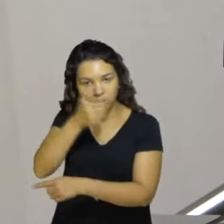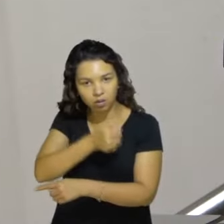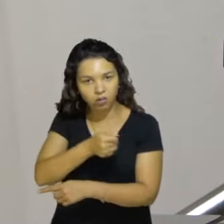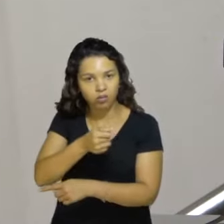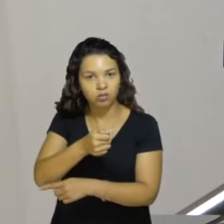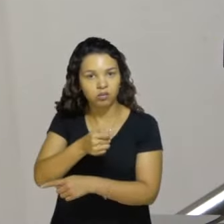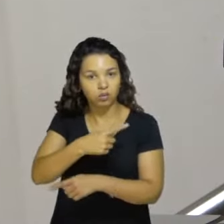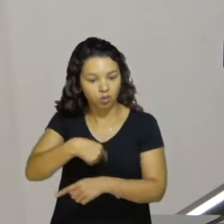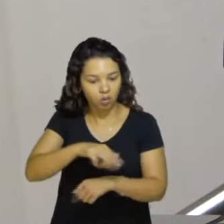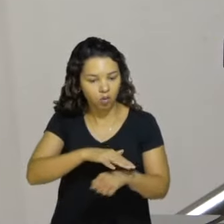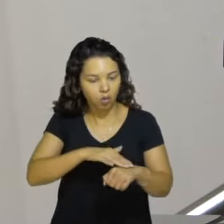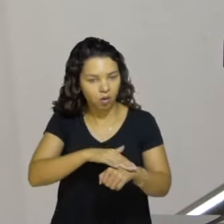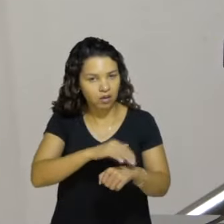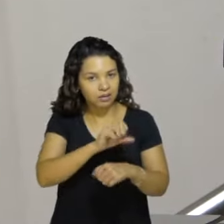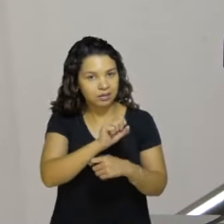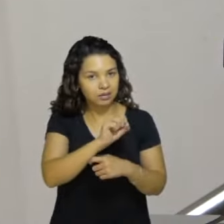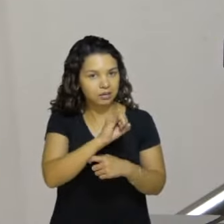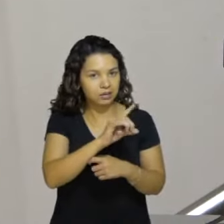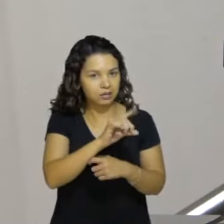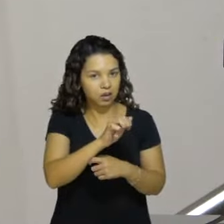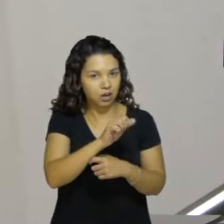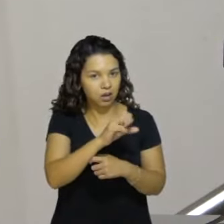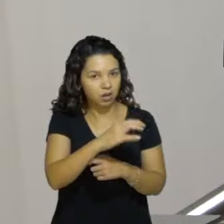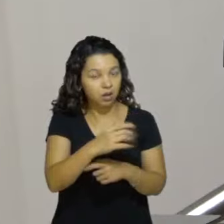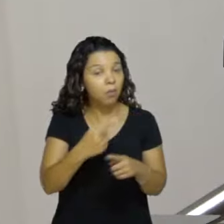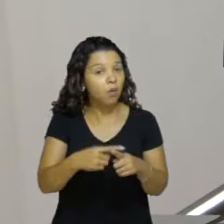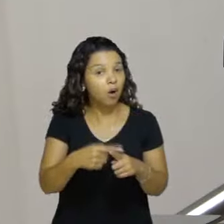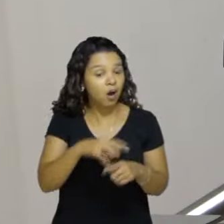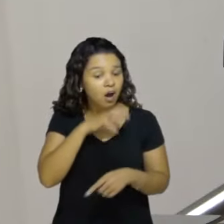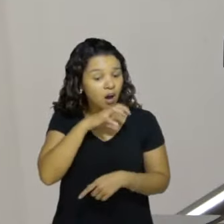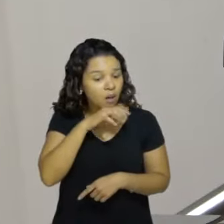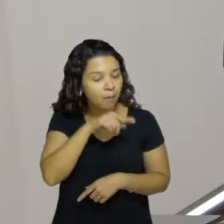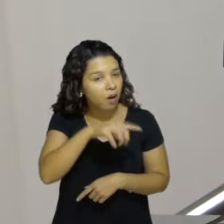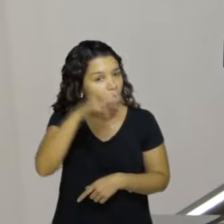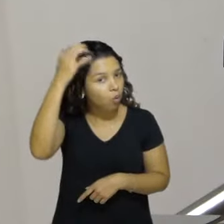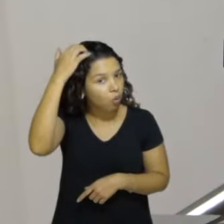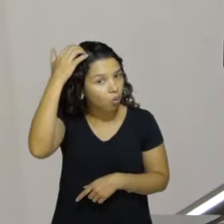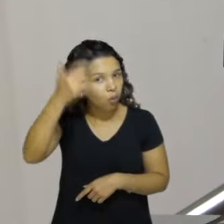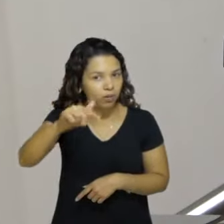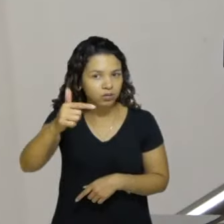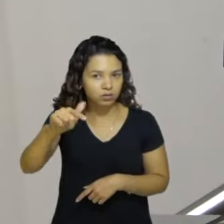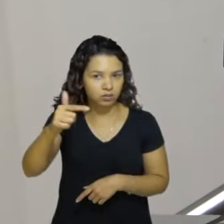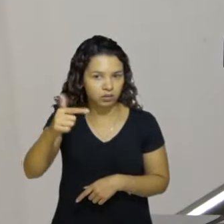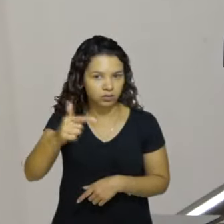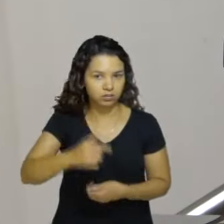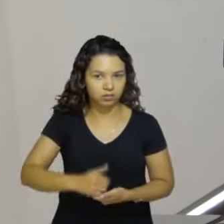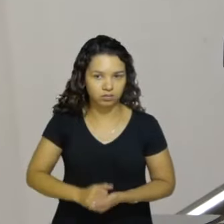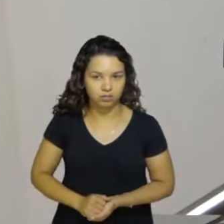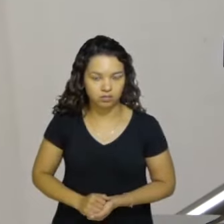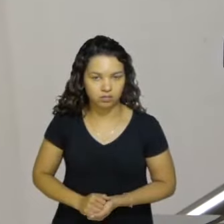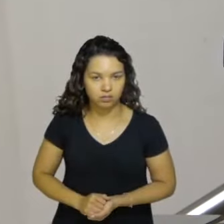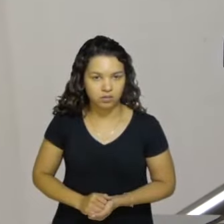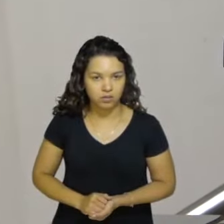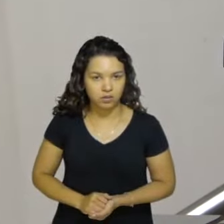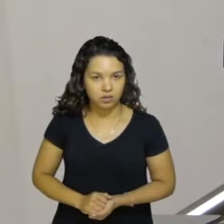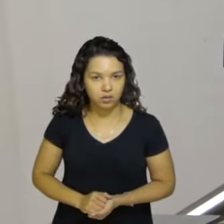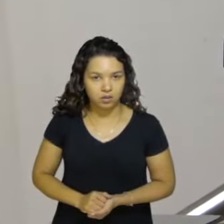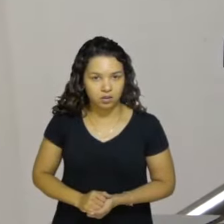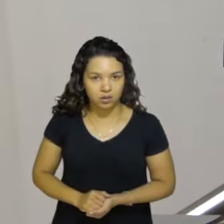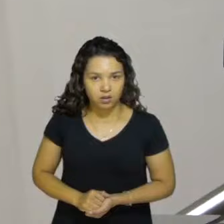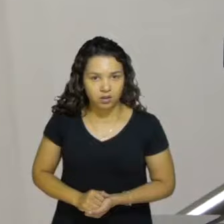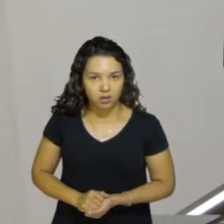que o animal ele não tem culpa nenhuma do que está acontecendo. Ele apenas vai e